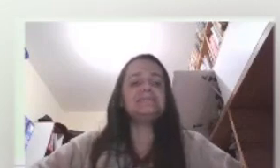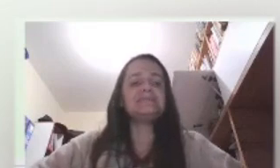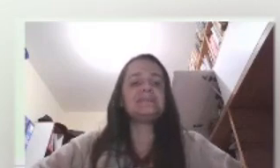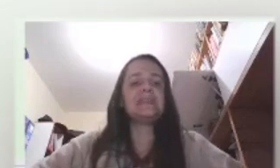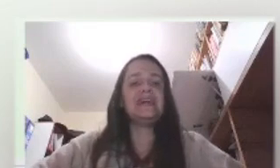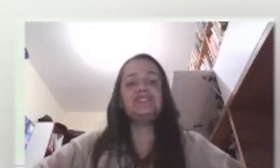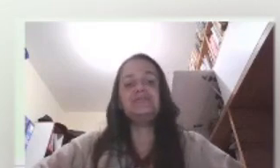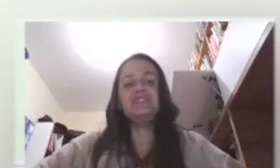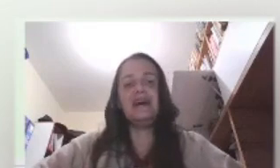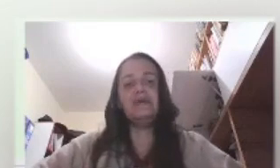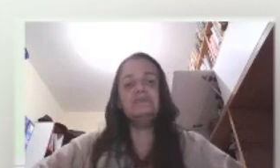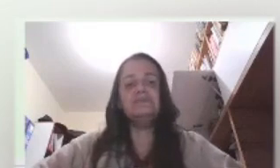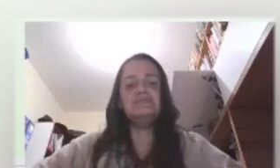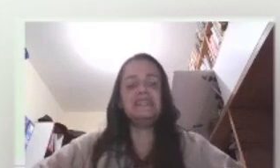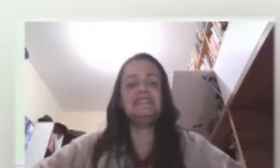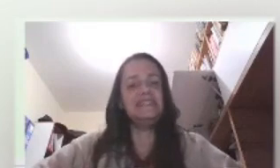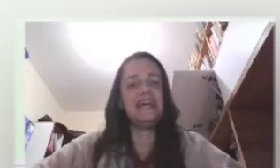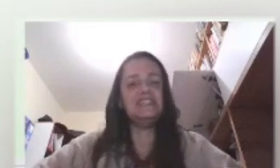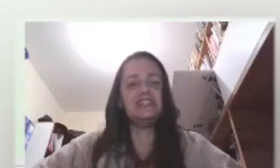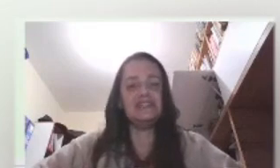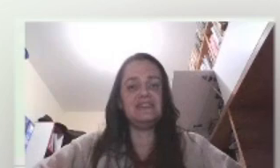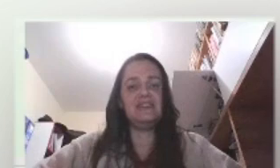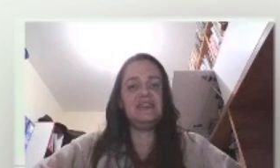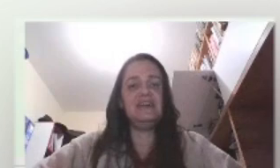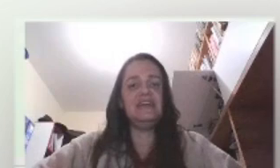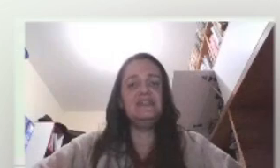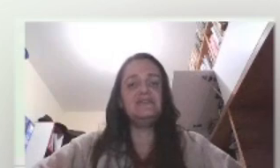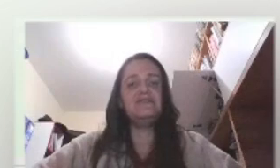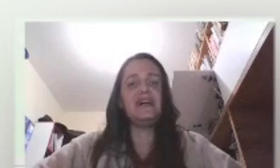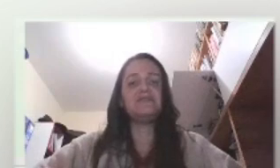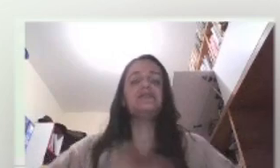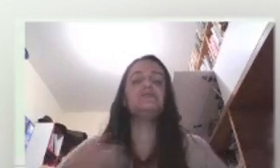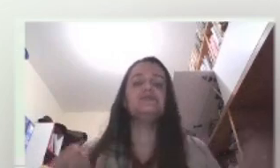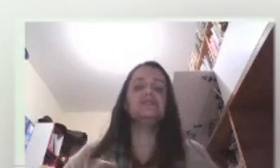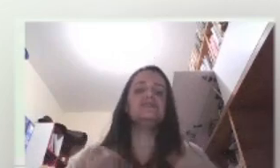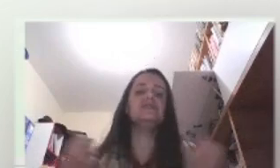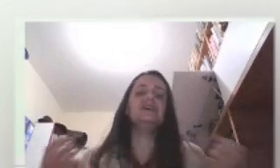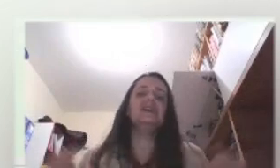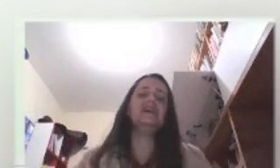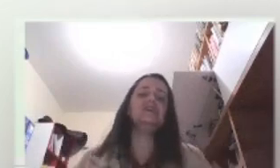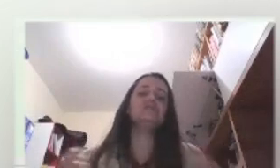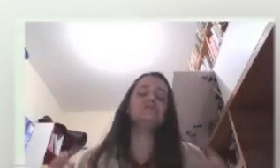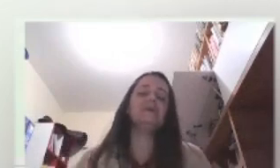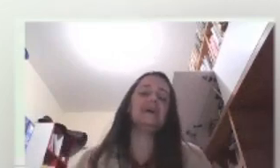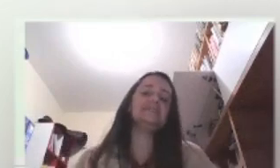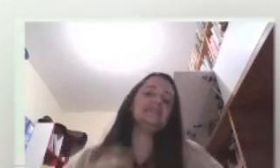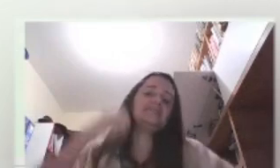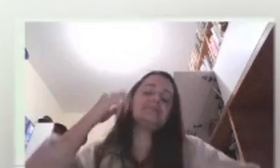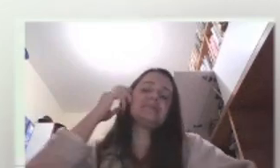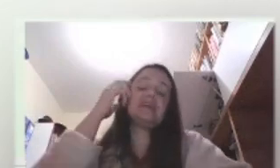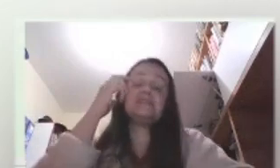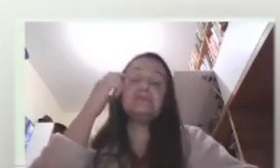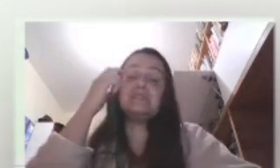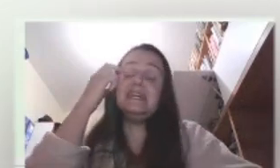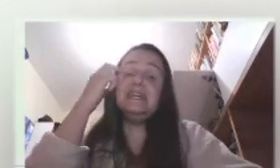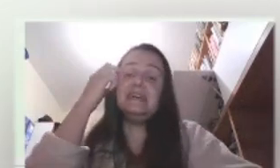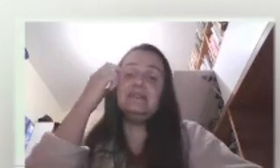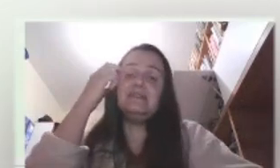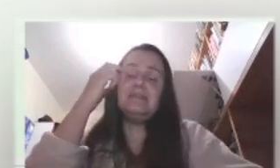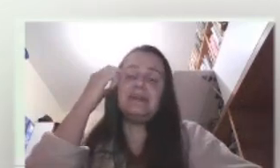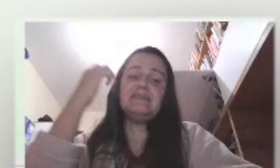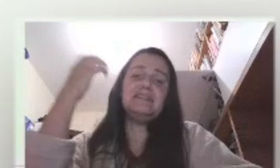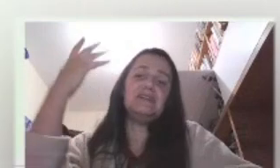ocitocina artificial, né, sintética. E isso faz com que o útero ele comece a se